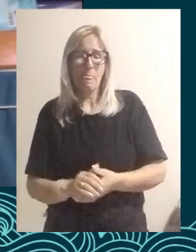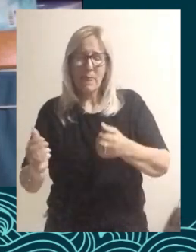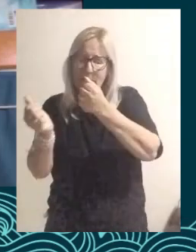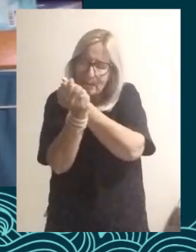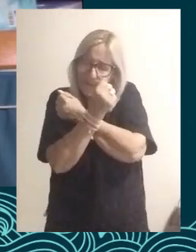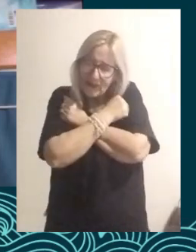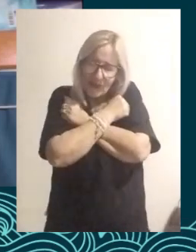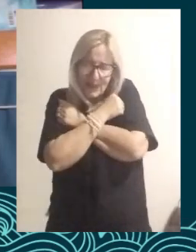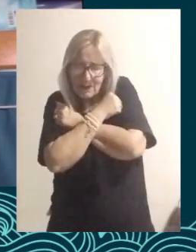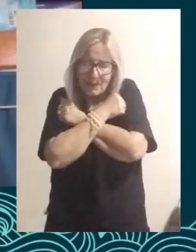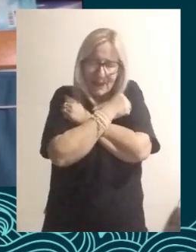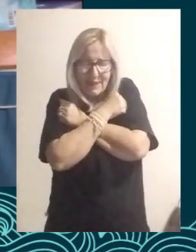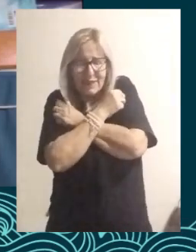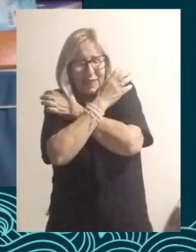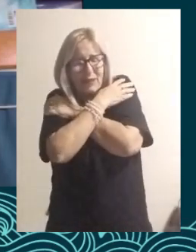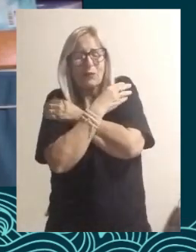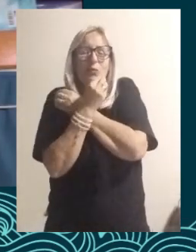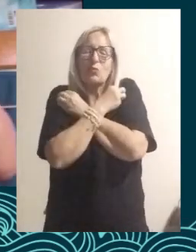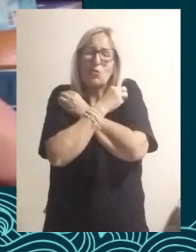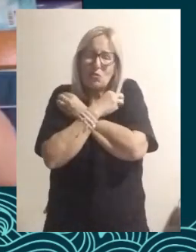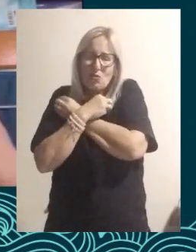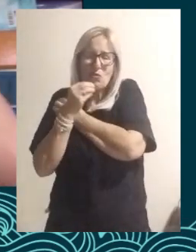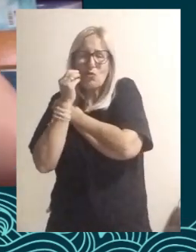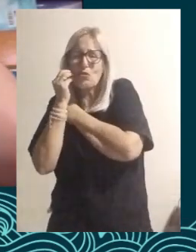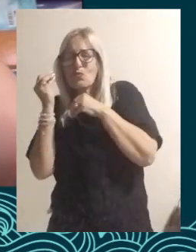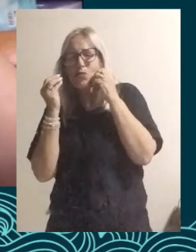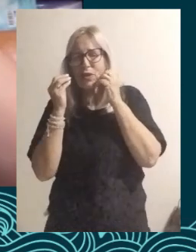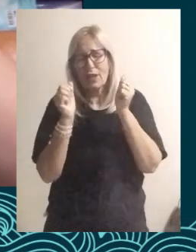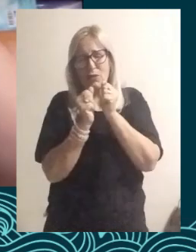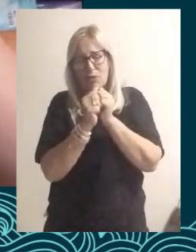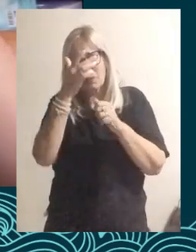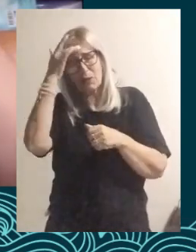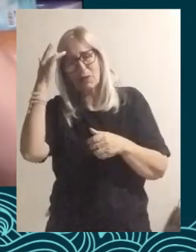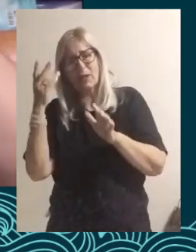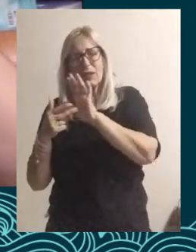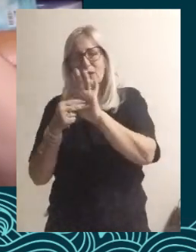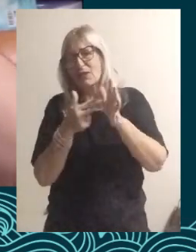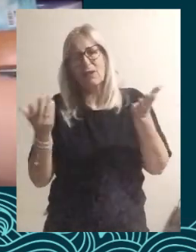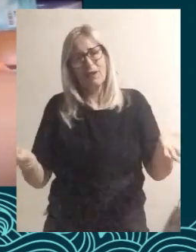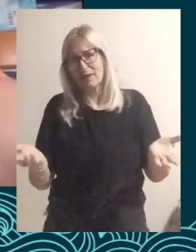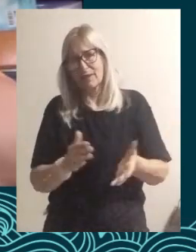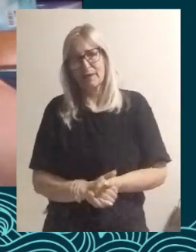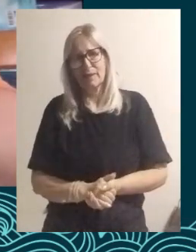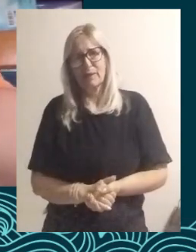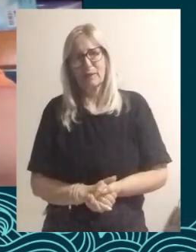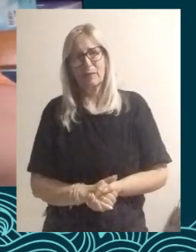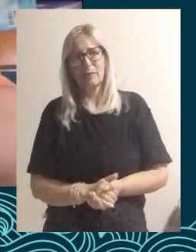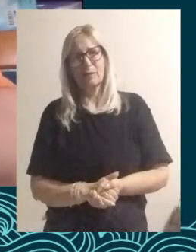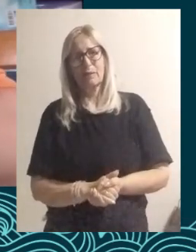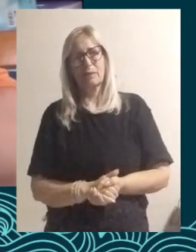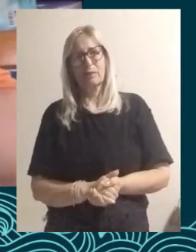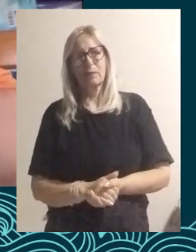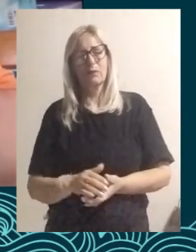a gente poder se abraçar, para a gente poder estar com as pessoas que a gente gosta. Não